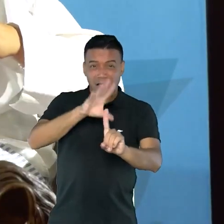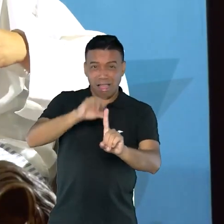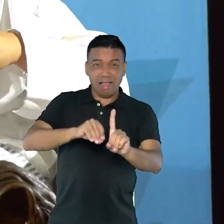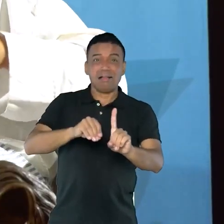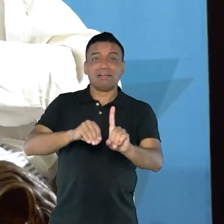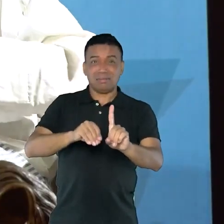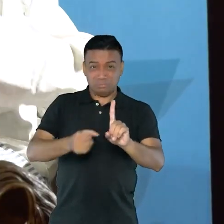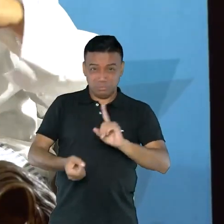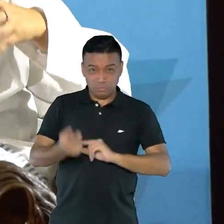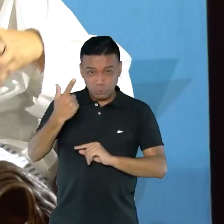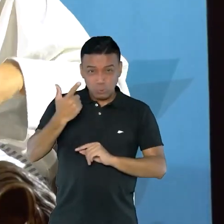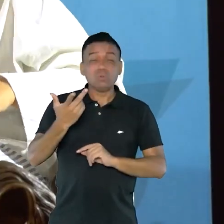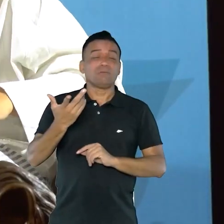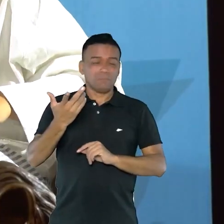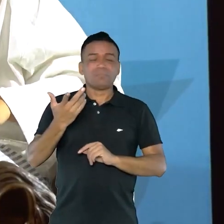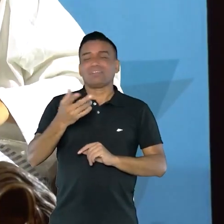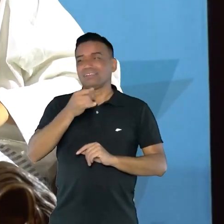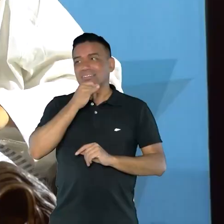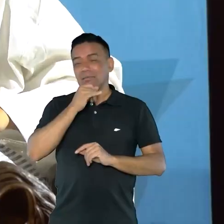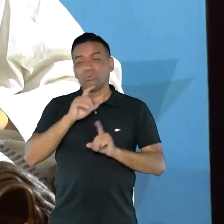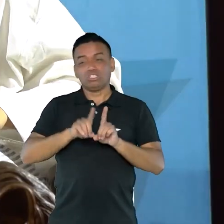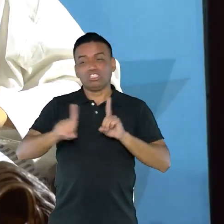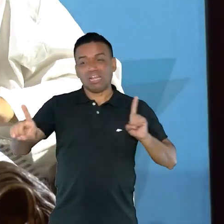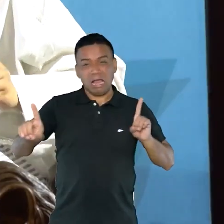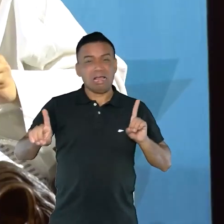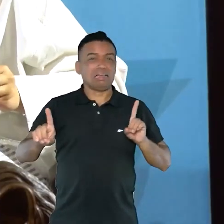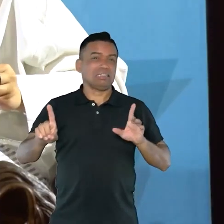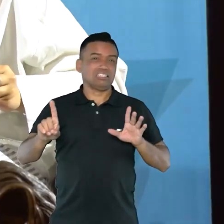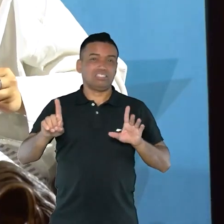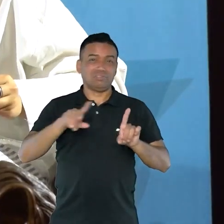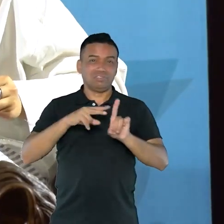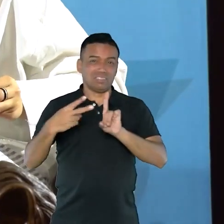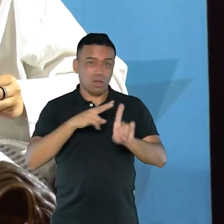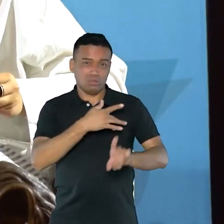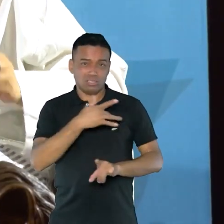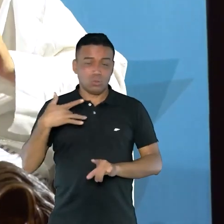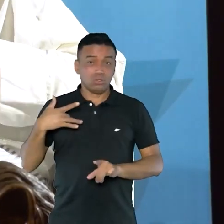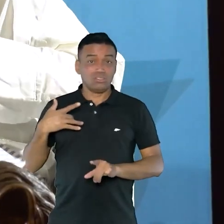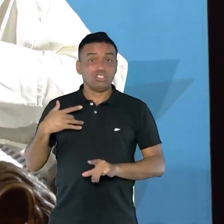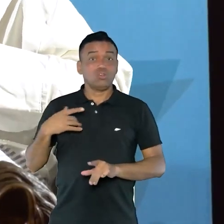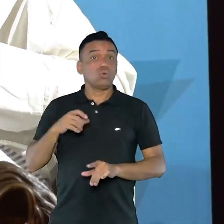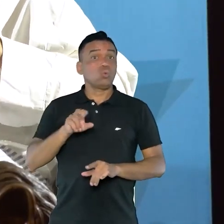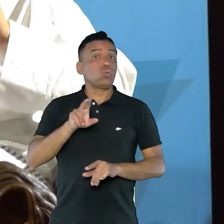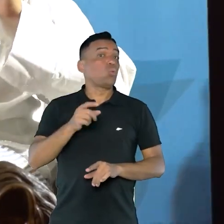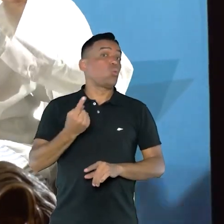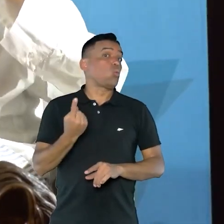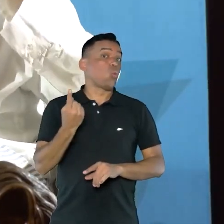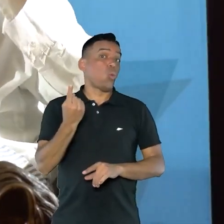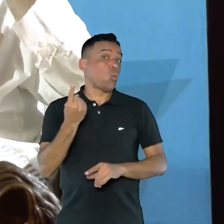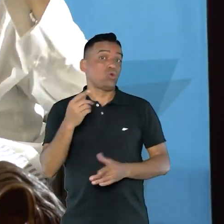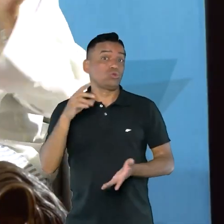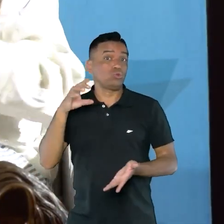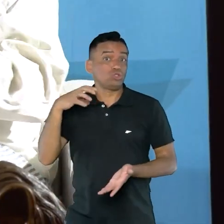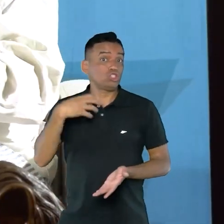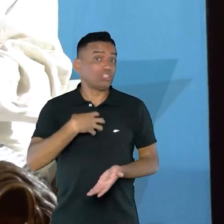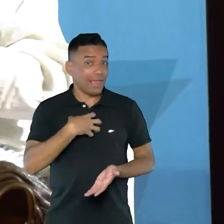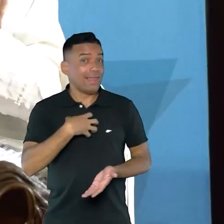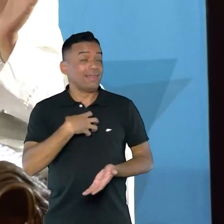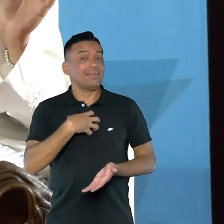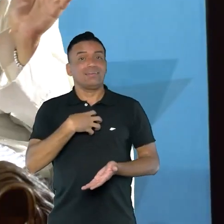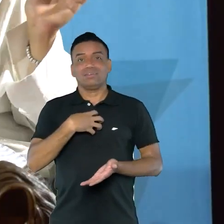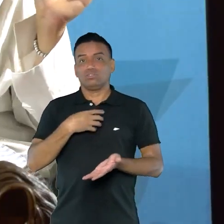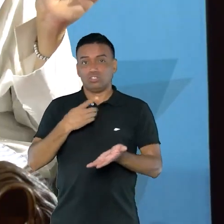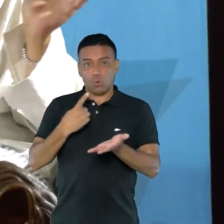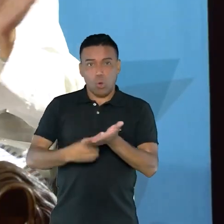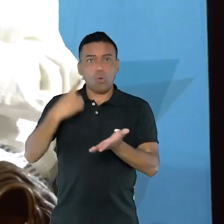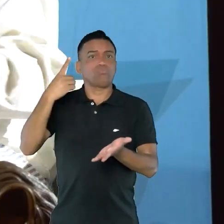muito distante de qualquer perspectiva de saúde, a única maneira de honrar esse compromisso era a eternidade,